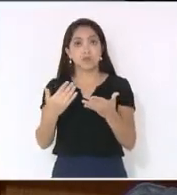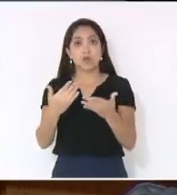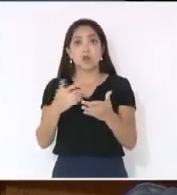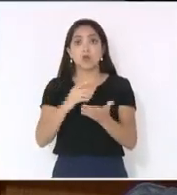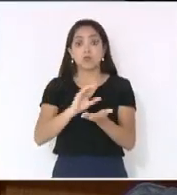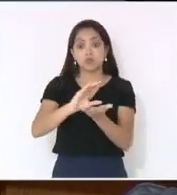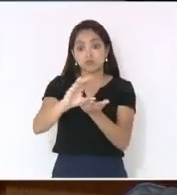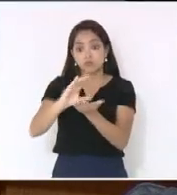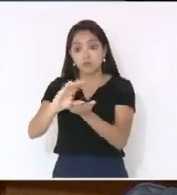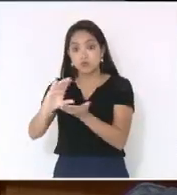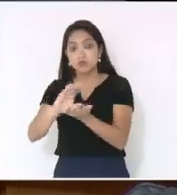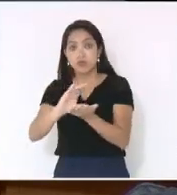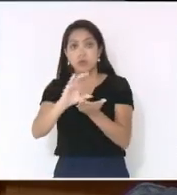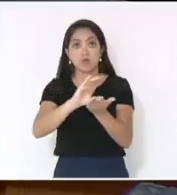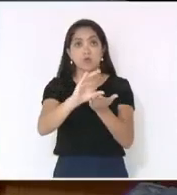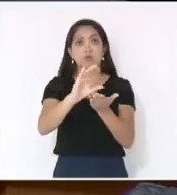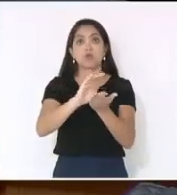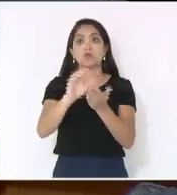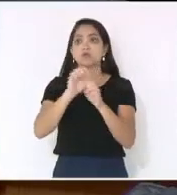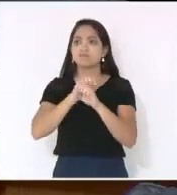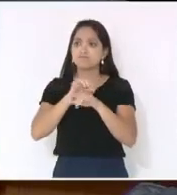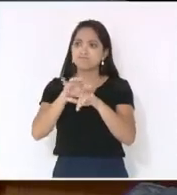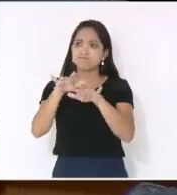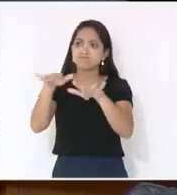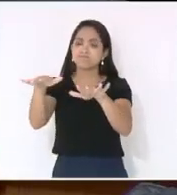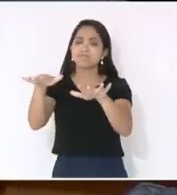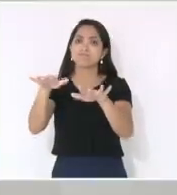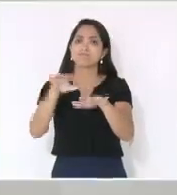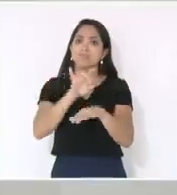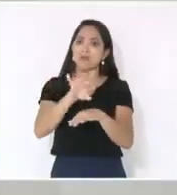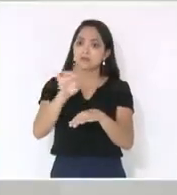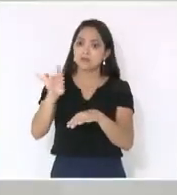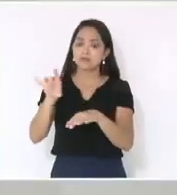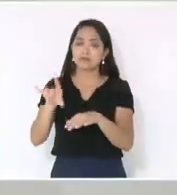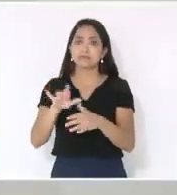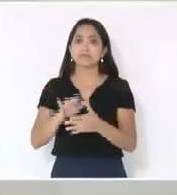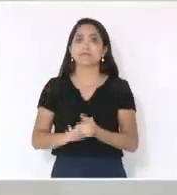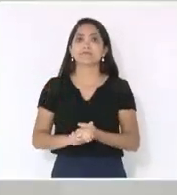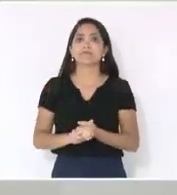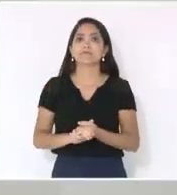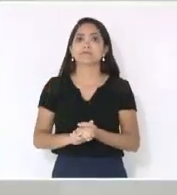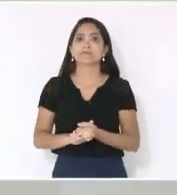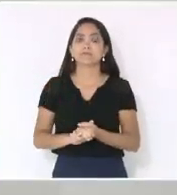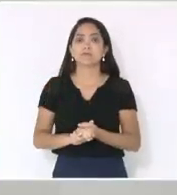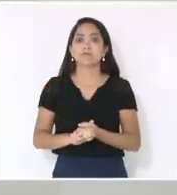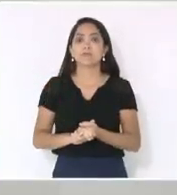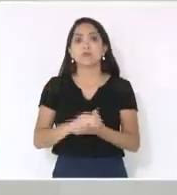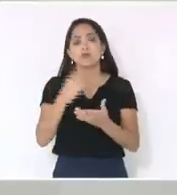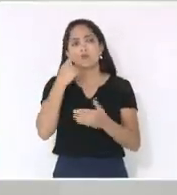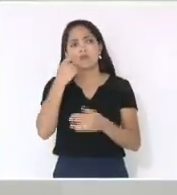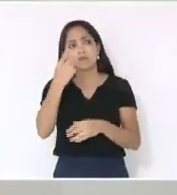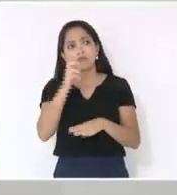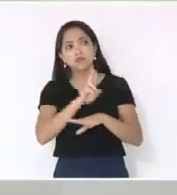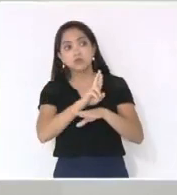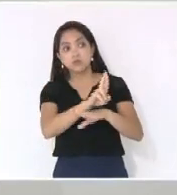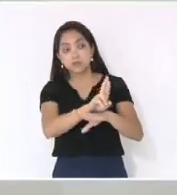são efetivamente pulverizados e distribuídos. Obrigado. Obrigado, deputado Ismael. Eu vejo aqui os representantes